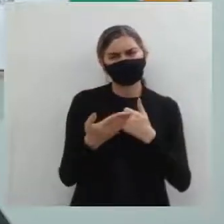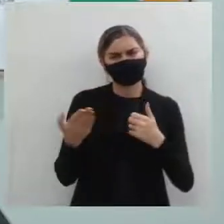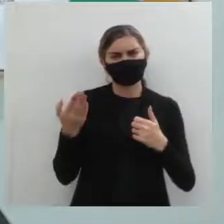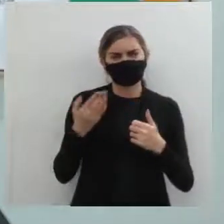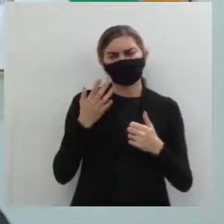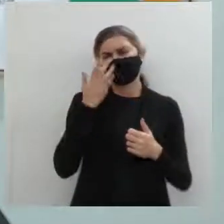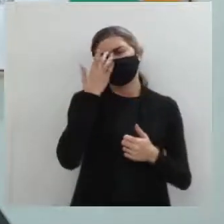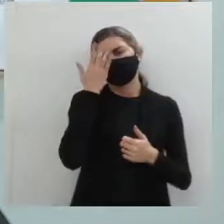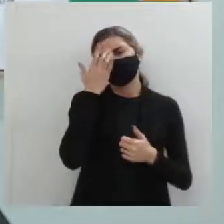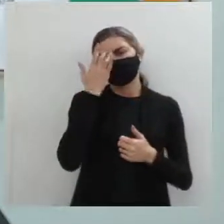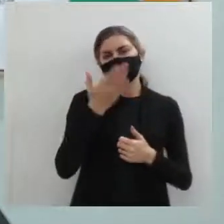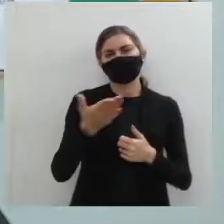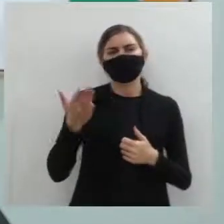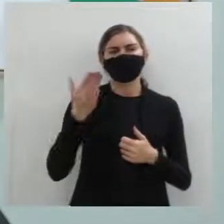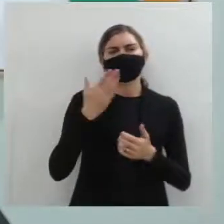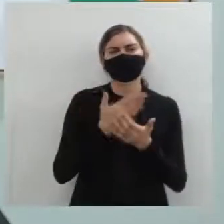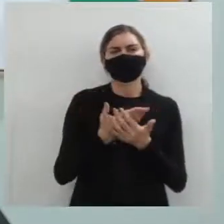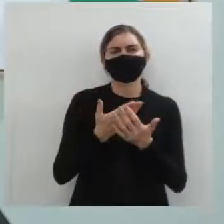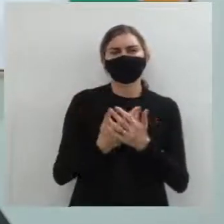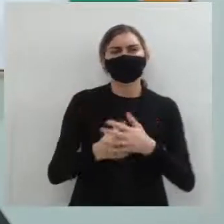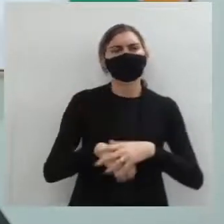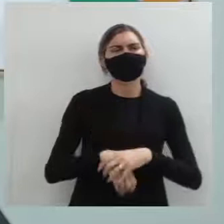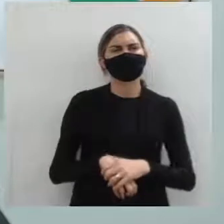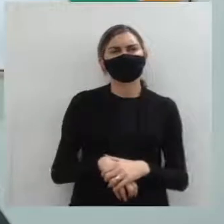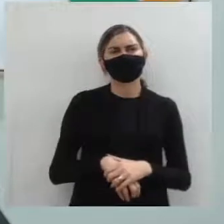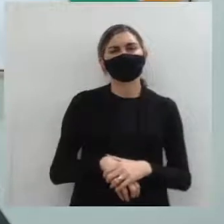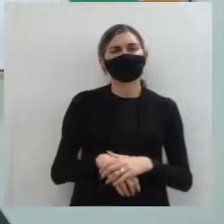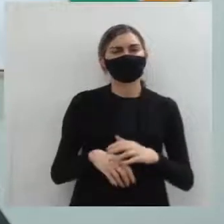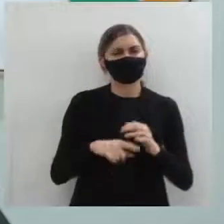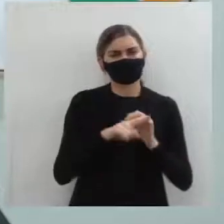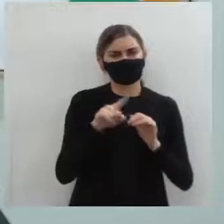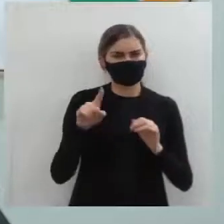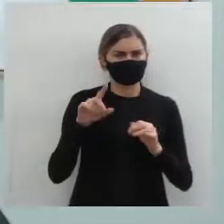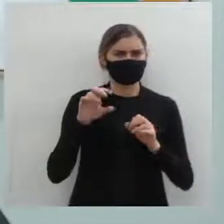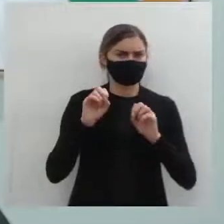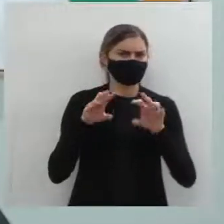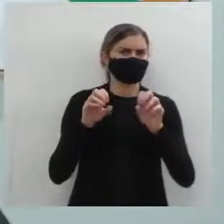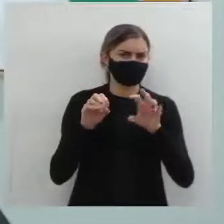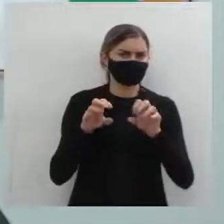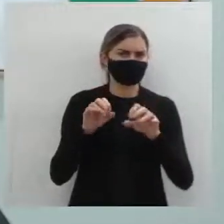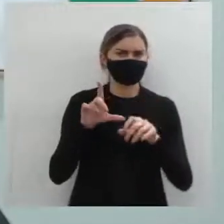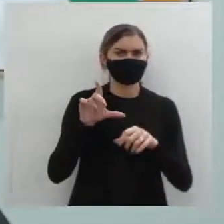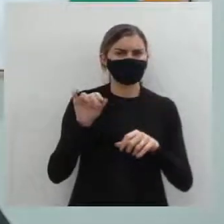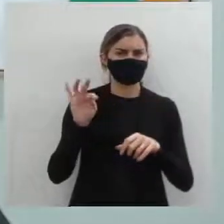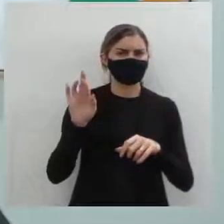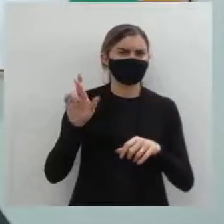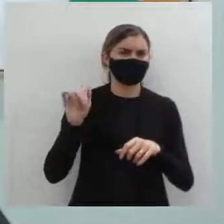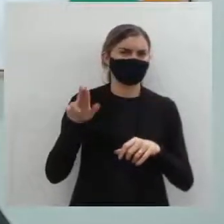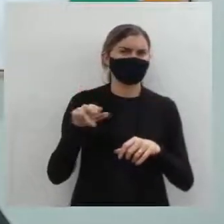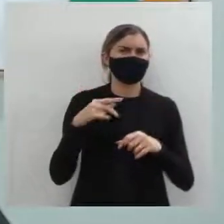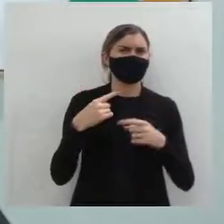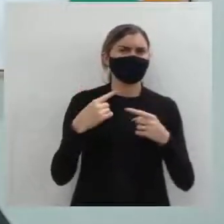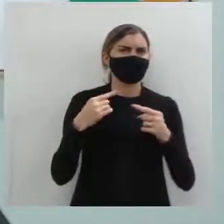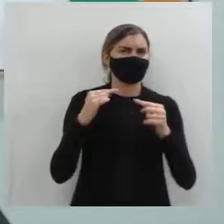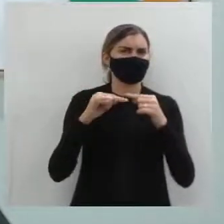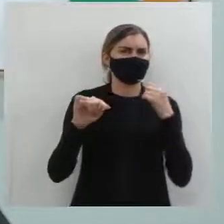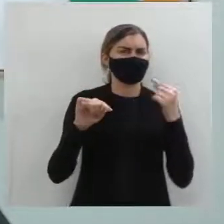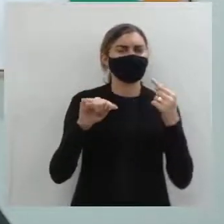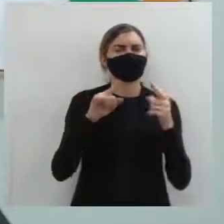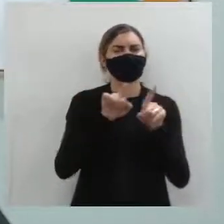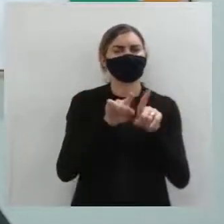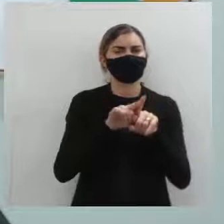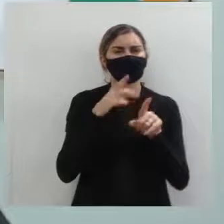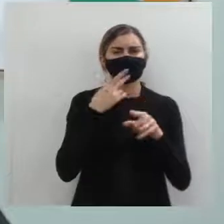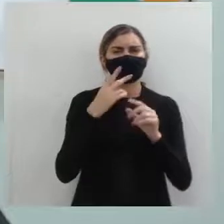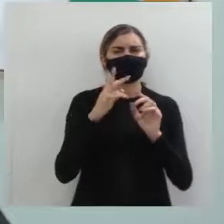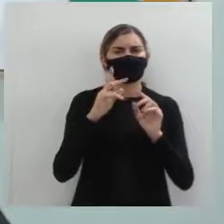para facilitar os seus estudos. Tá bem? A doutrina luterana contestava ainda o